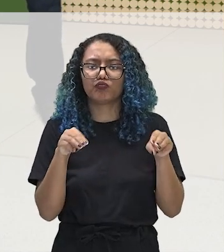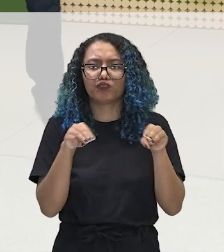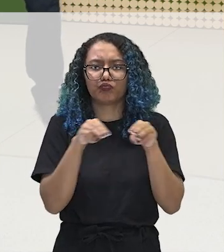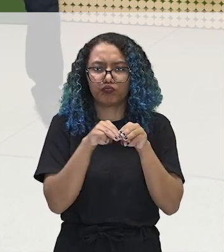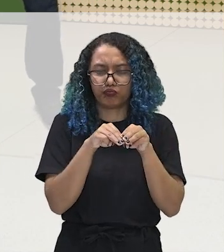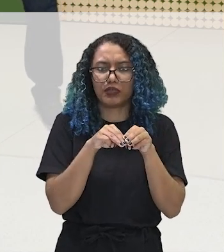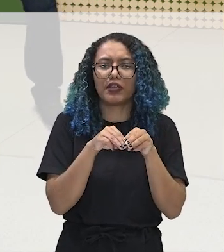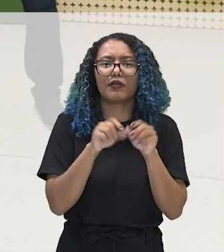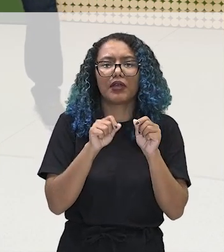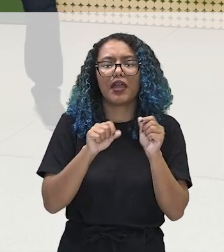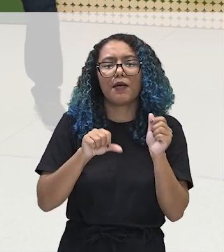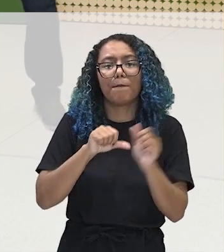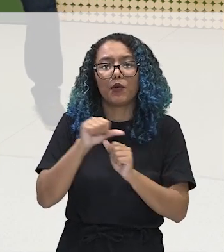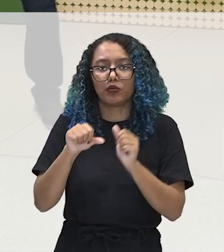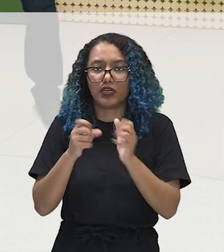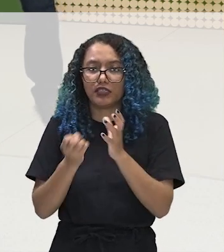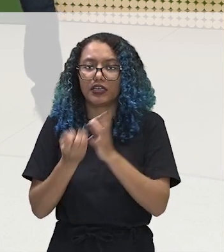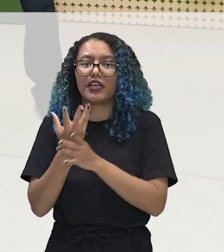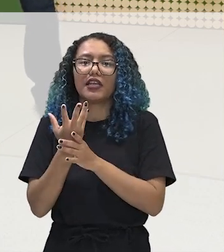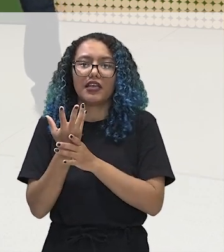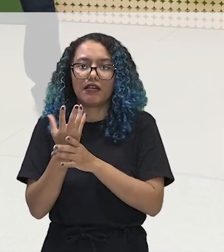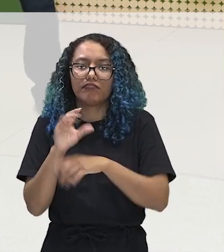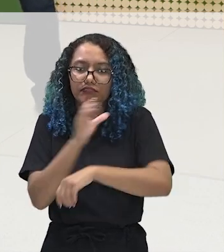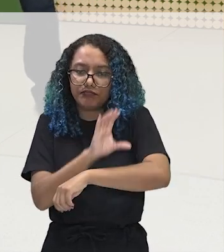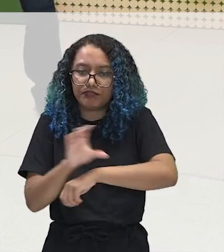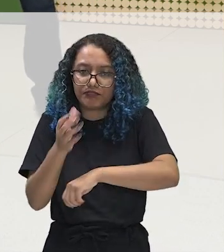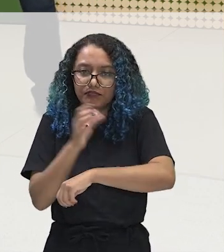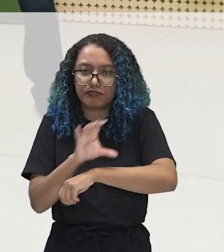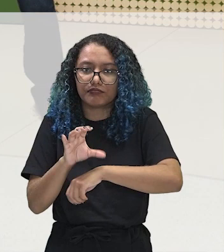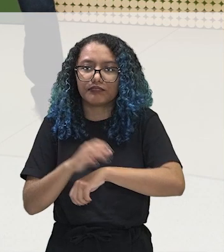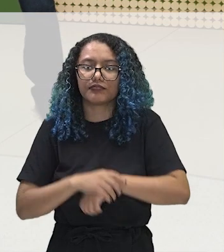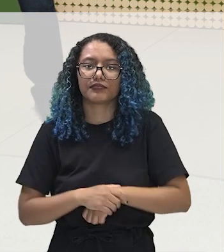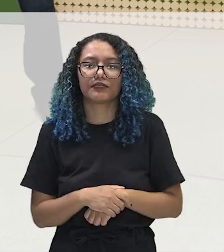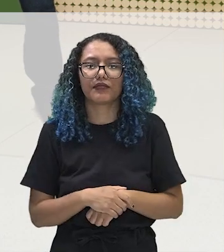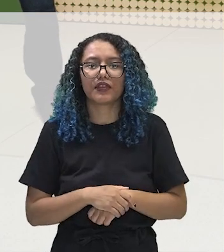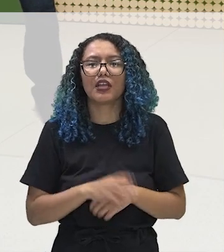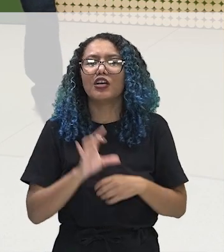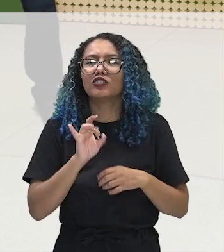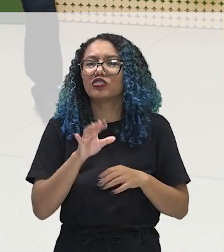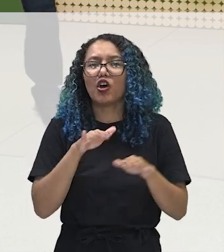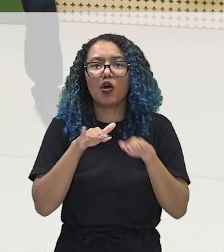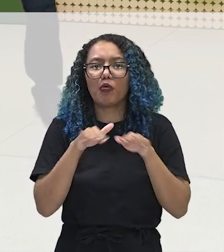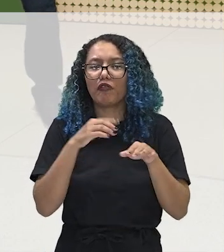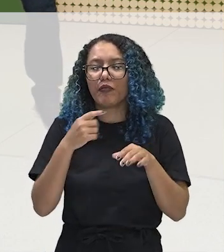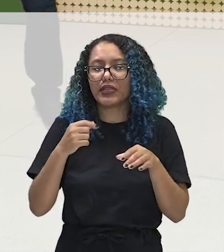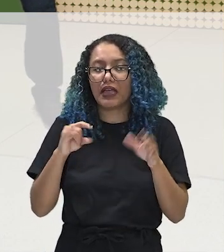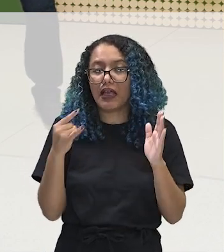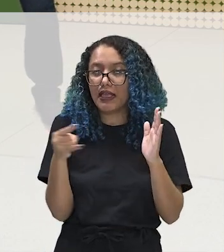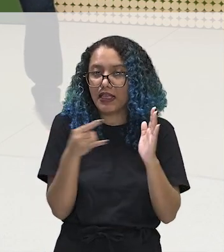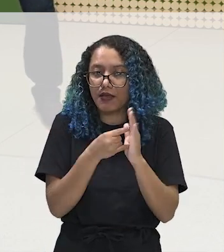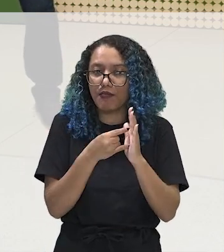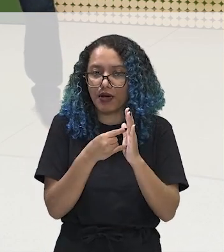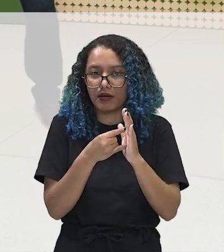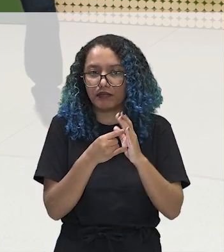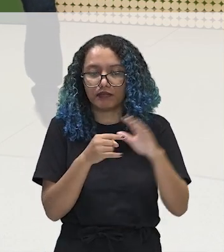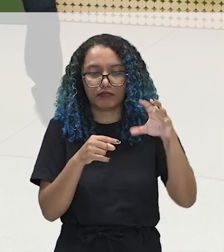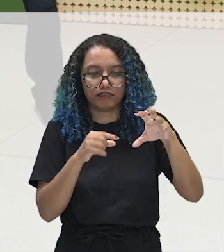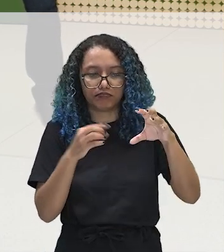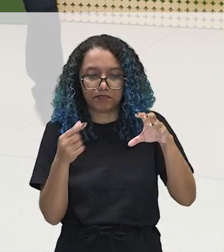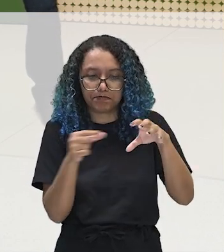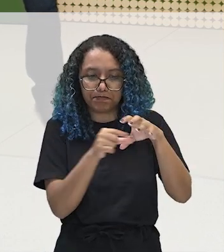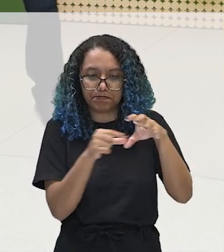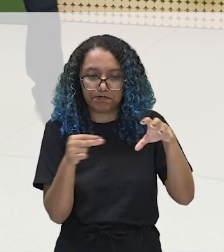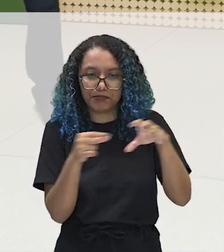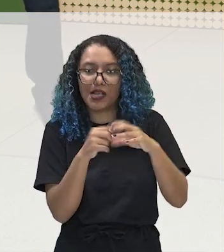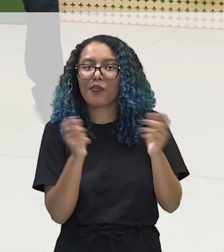elétrica. Então, basta que eu tenha um movimento de um ímã em relação a uma bobina para que eu gere corrente